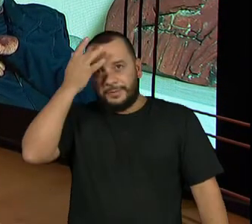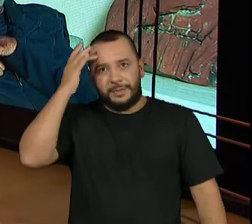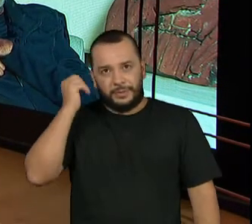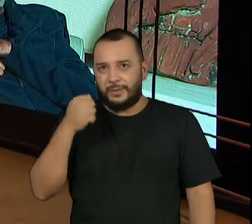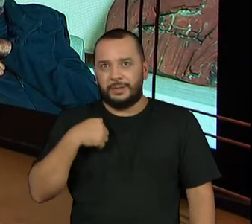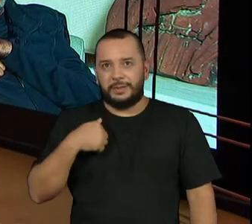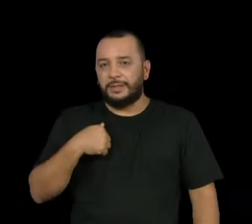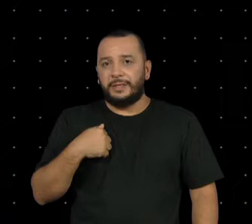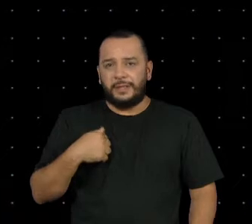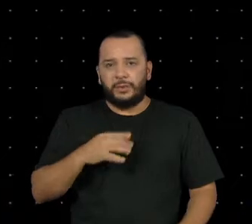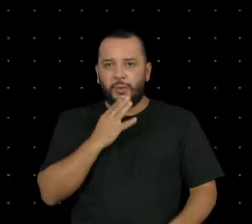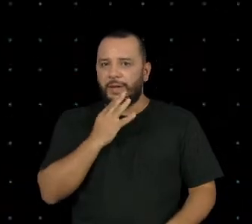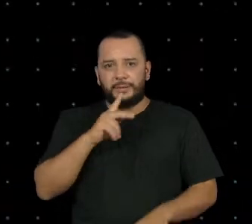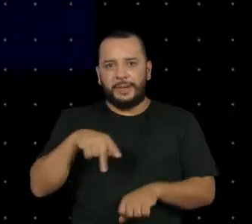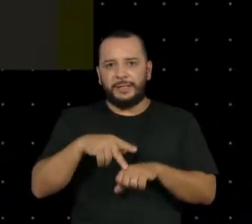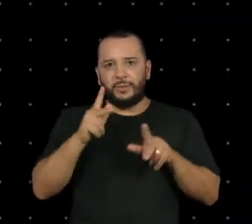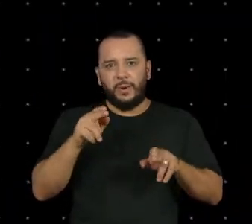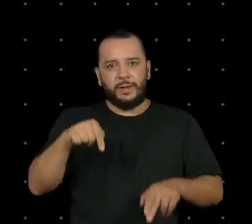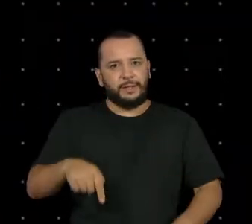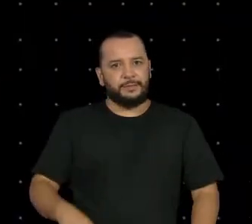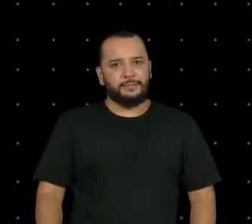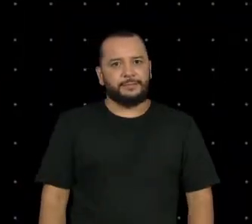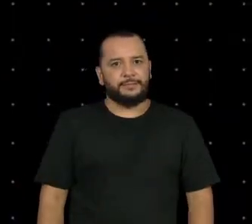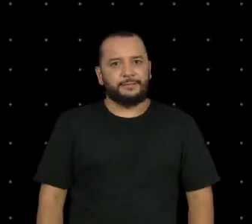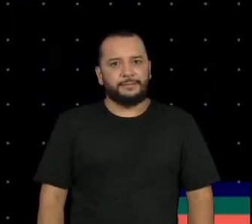conheço país igual a esse.